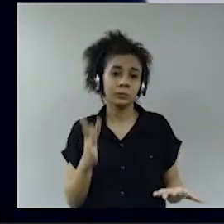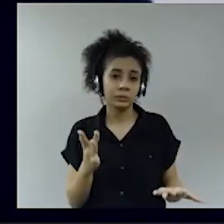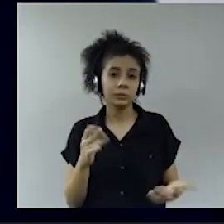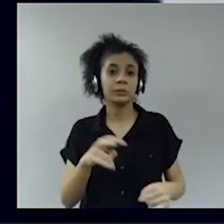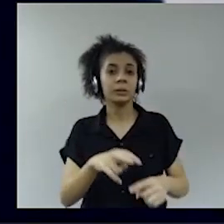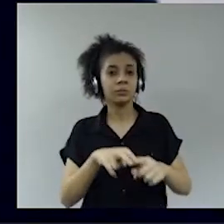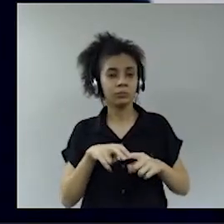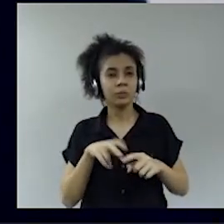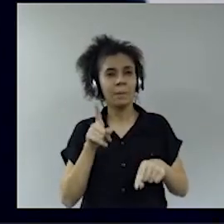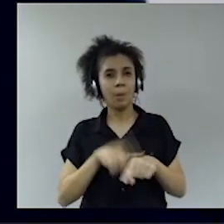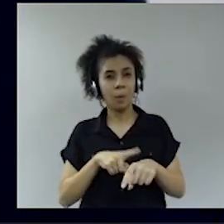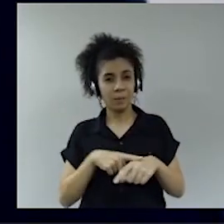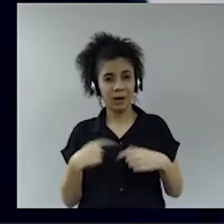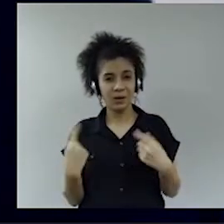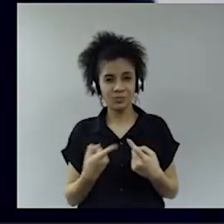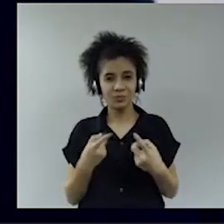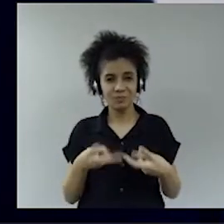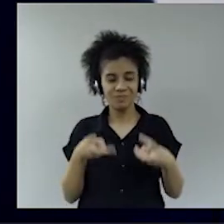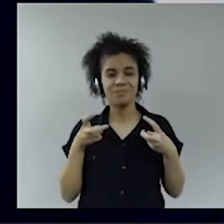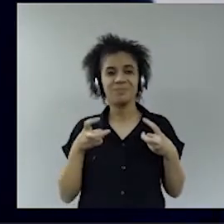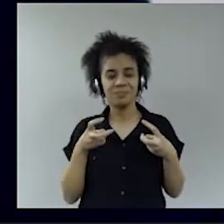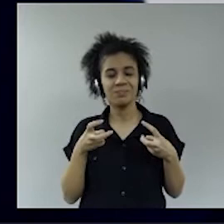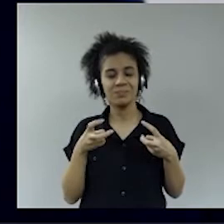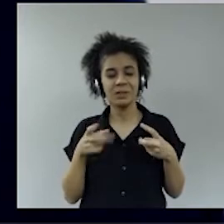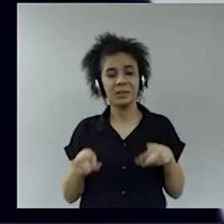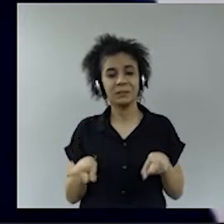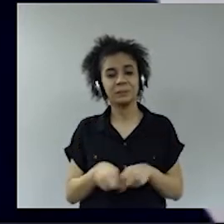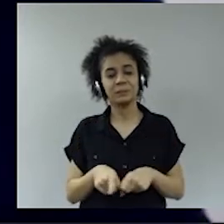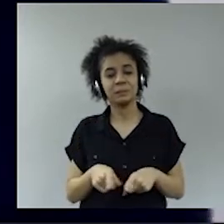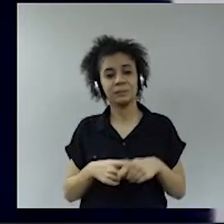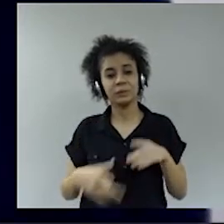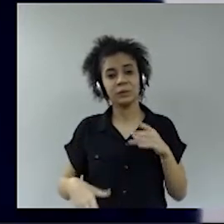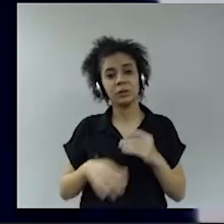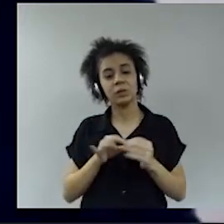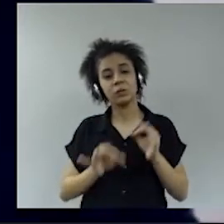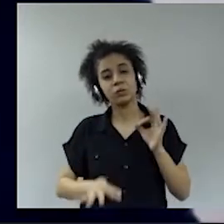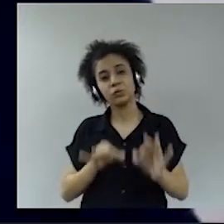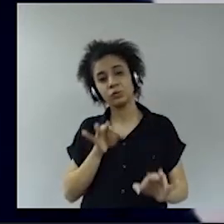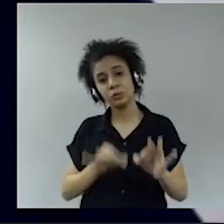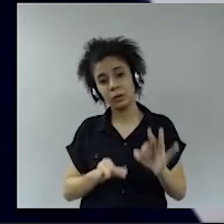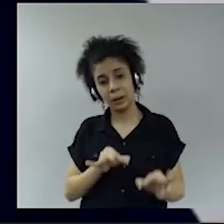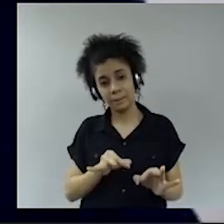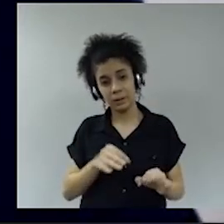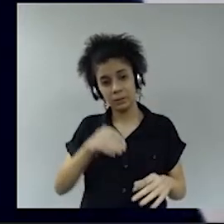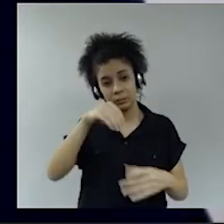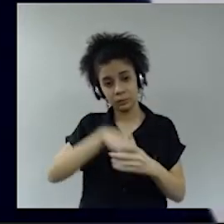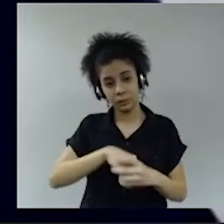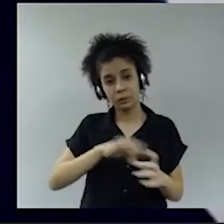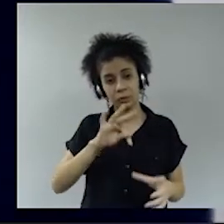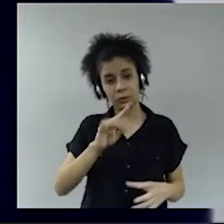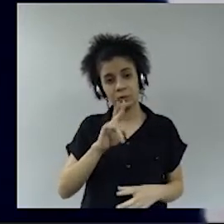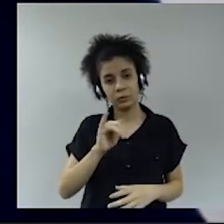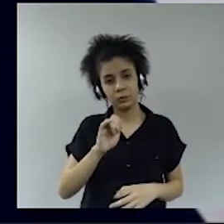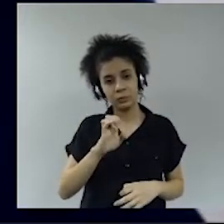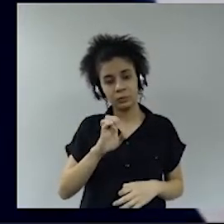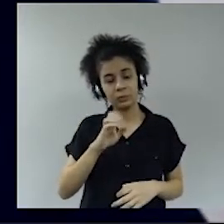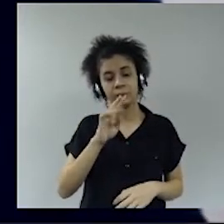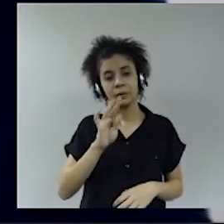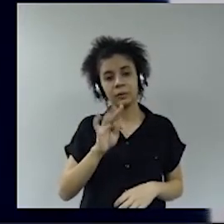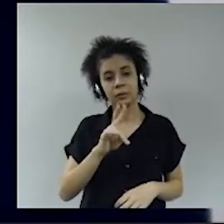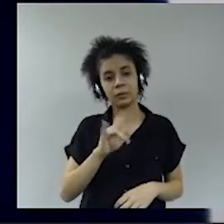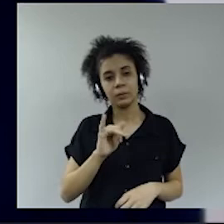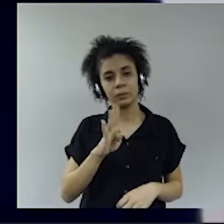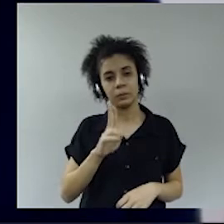nessa paisagem, e considerando que os julgamentos do Tribunal do Júri envolvem